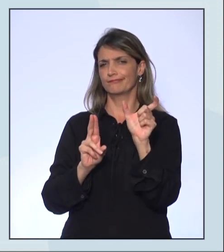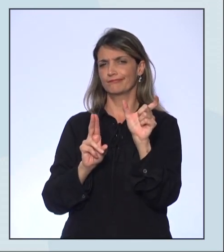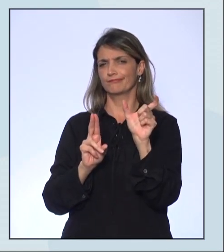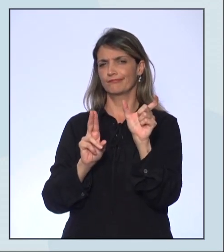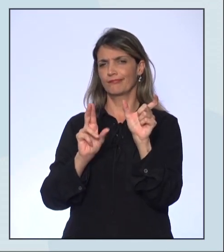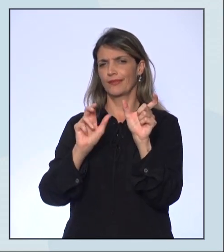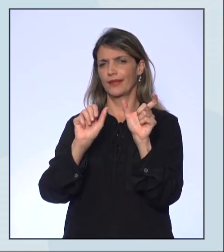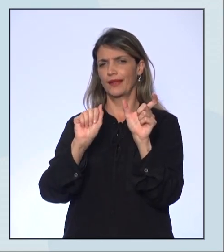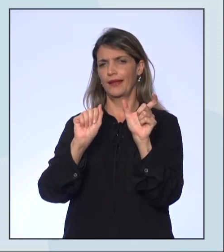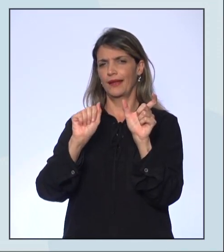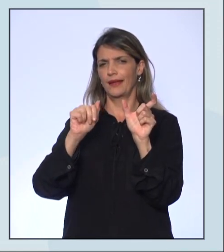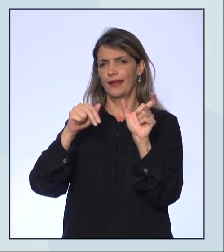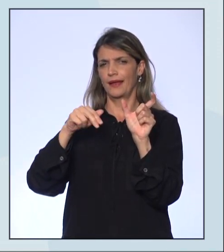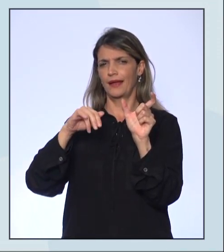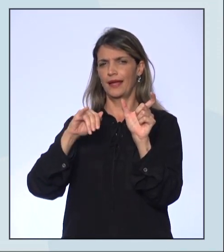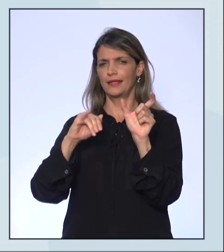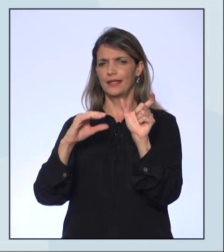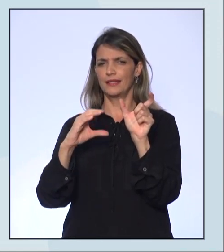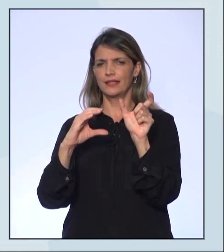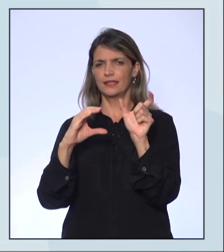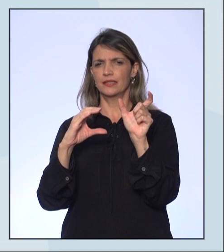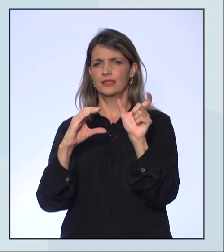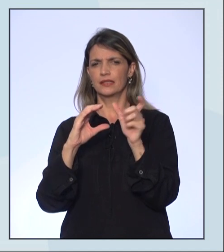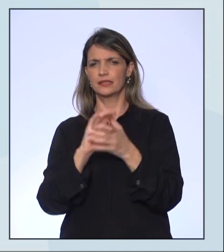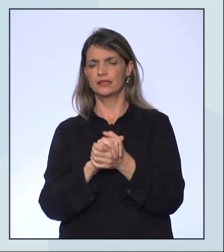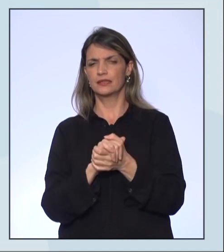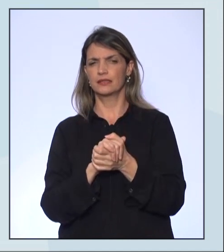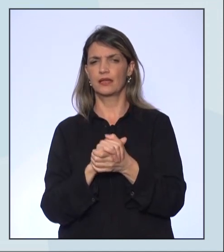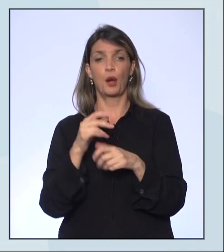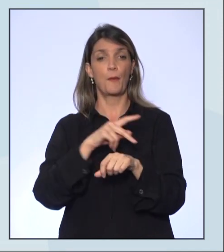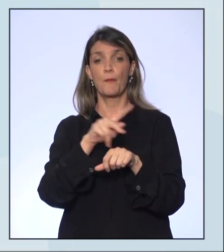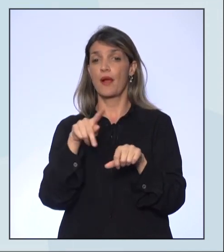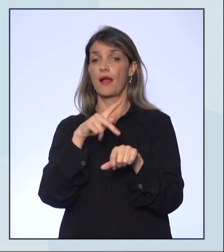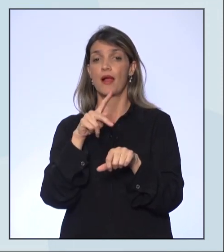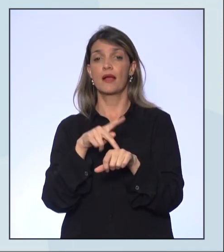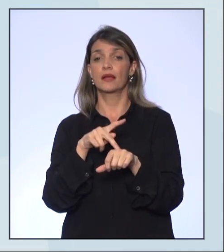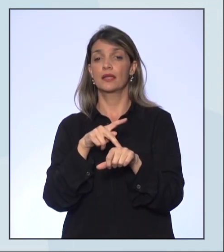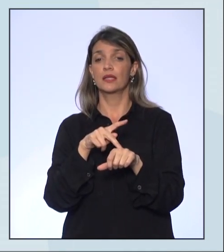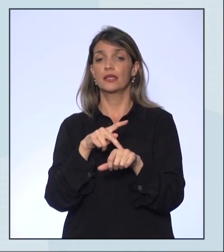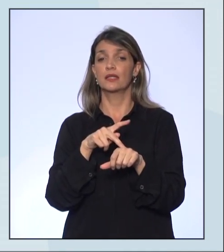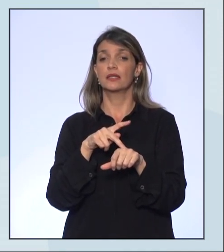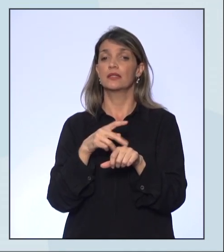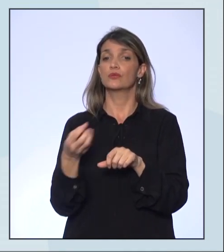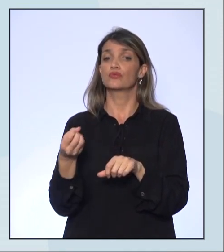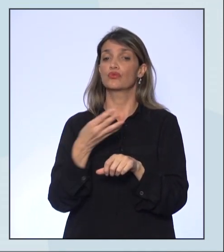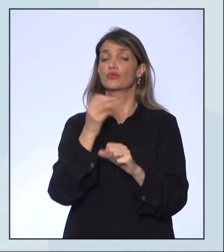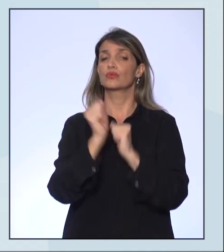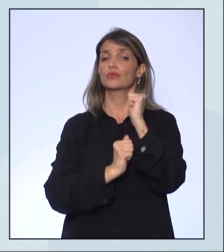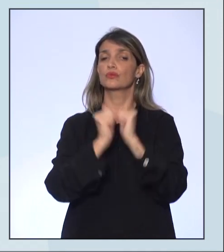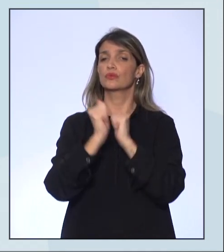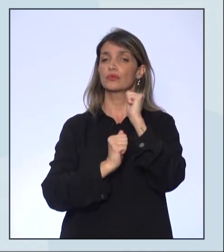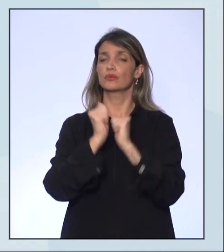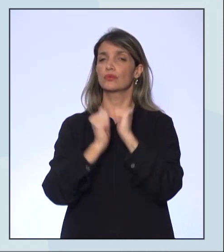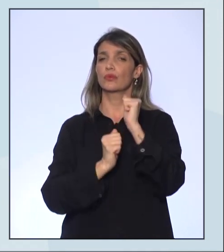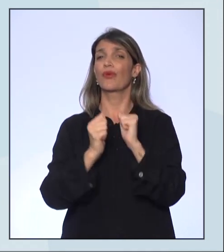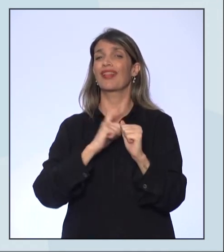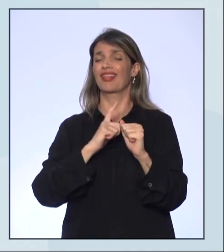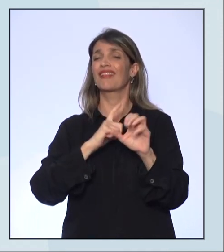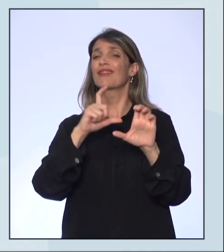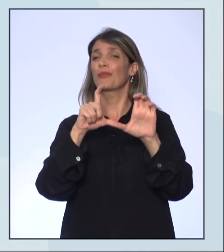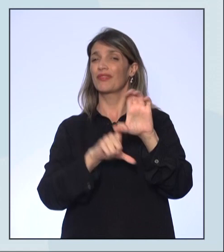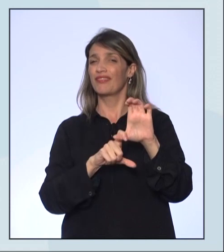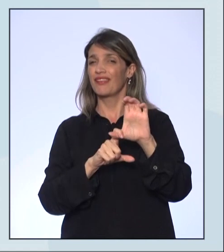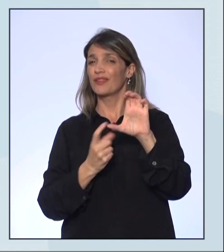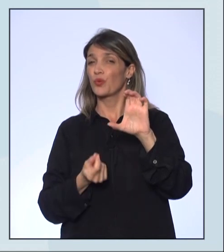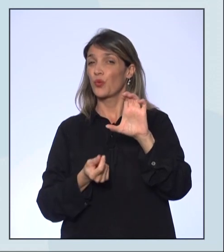é uma sigla em inglês, né, que é de países recentemente industrializados, com alta dependência econômica